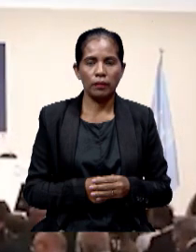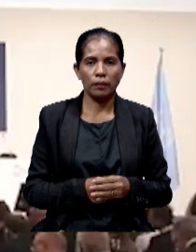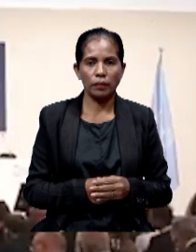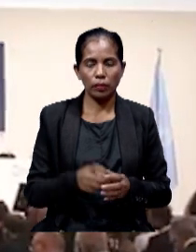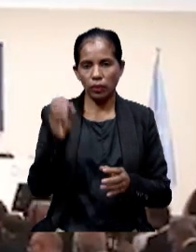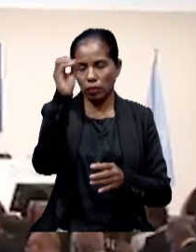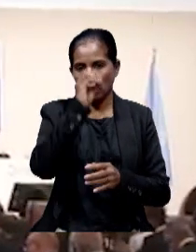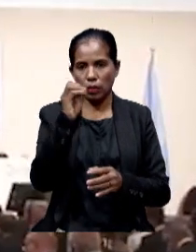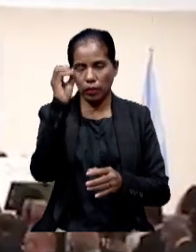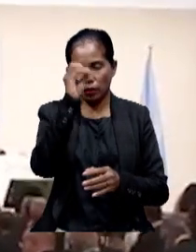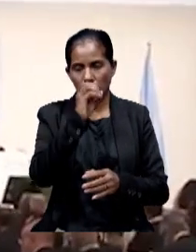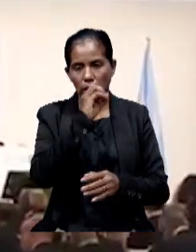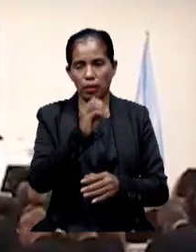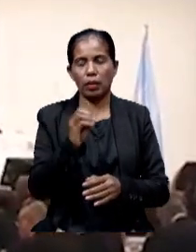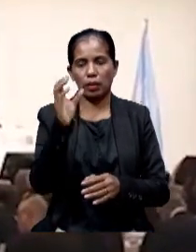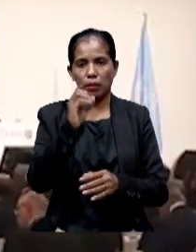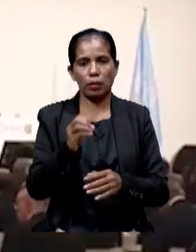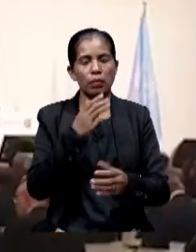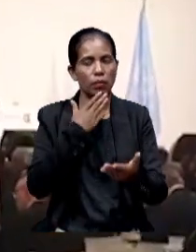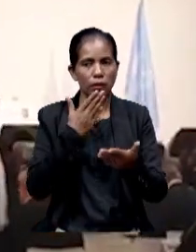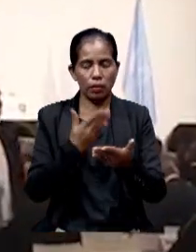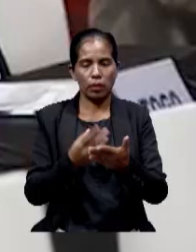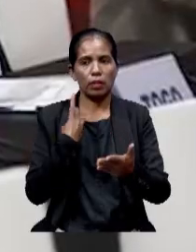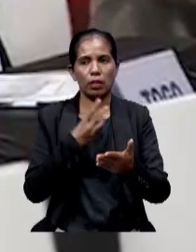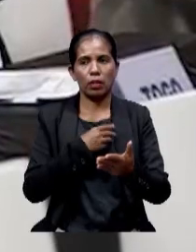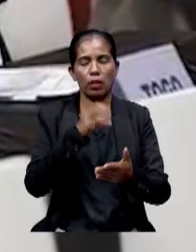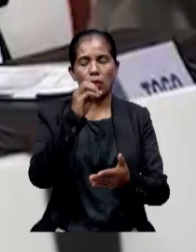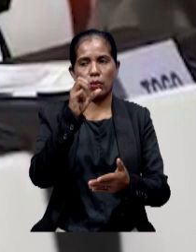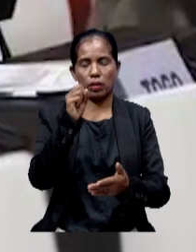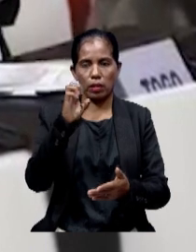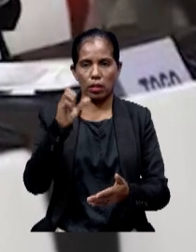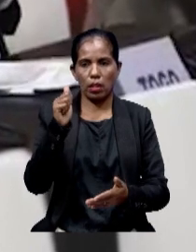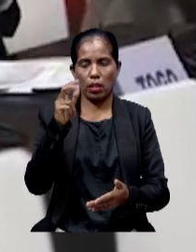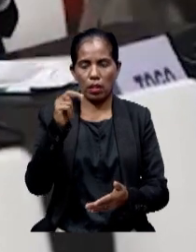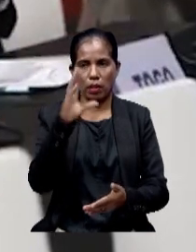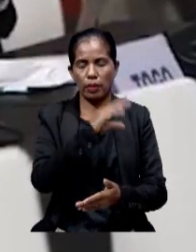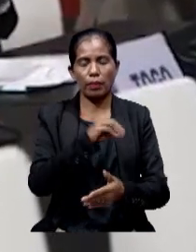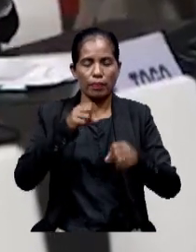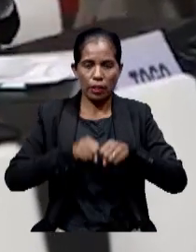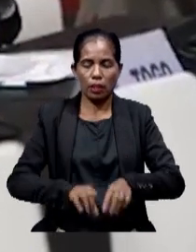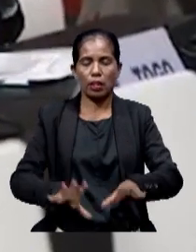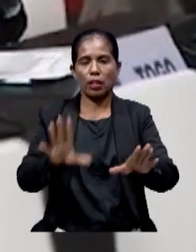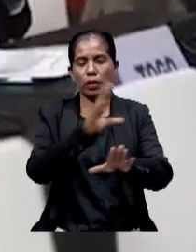conserva a sustentabilidade e também o oceano. E a